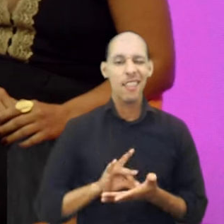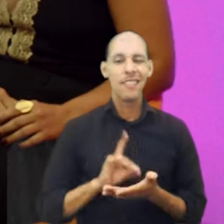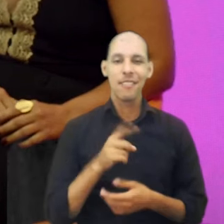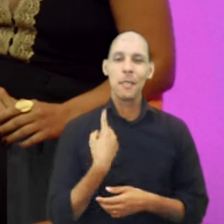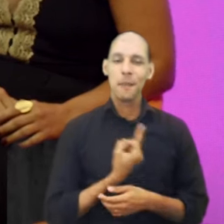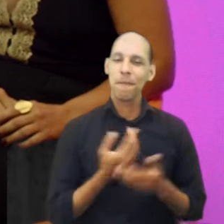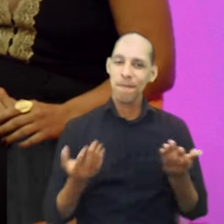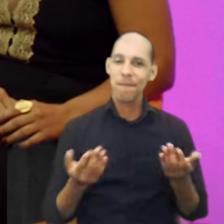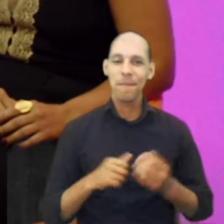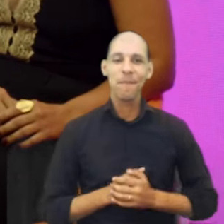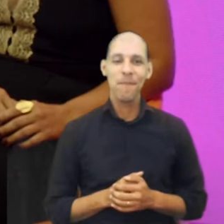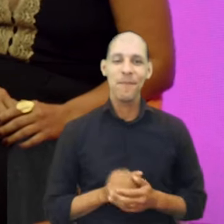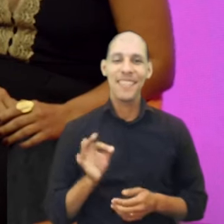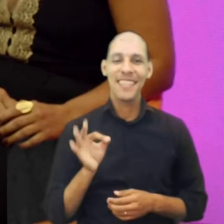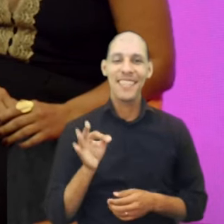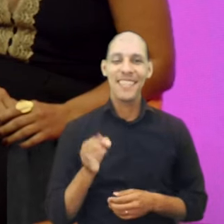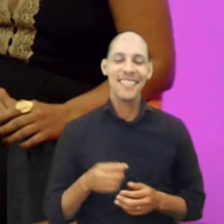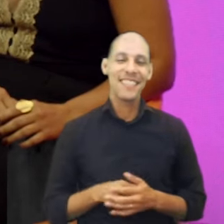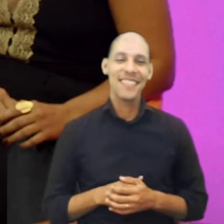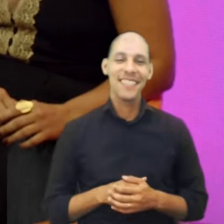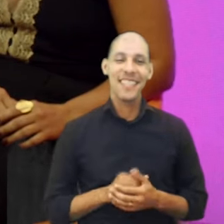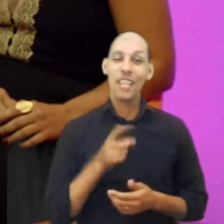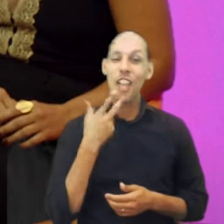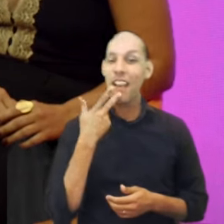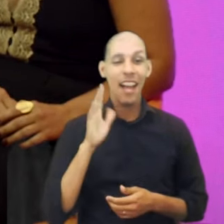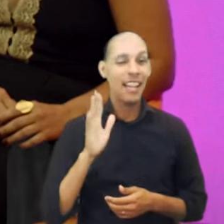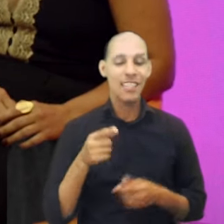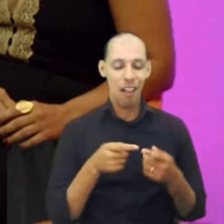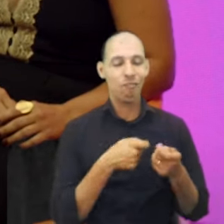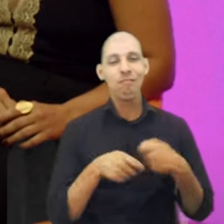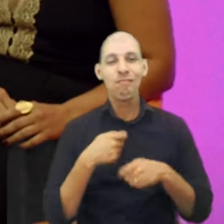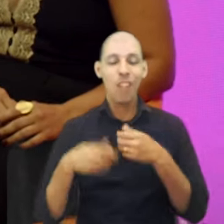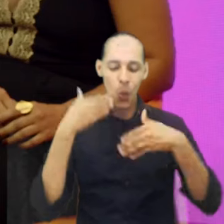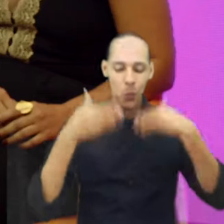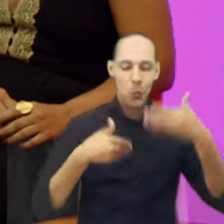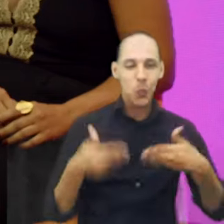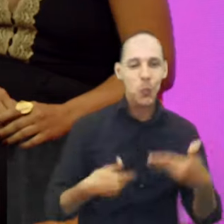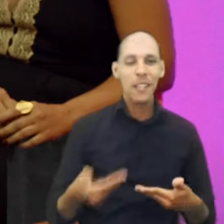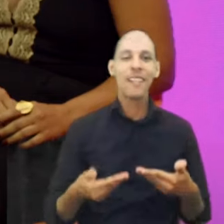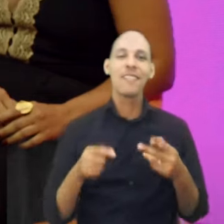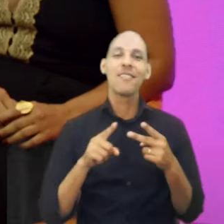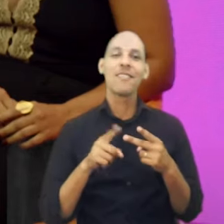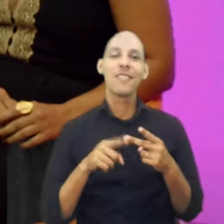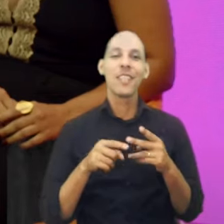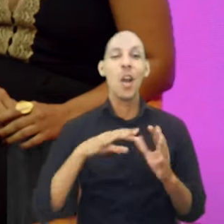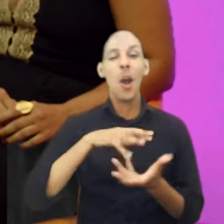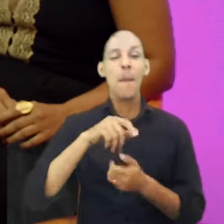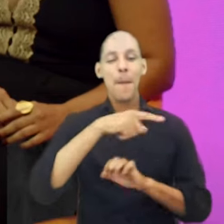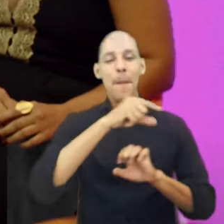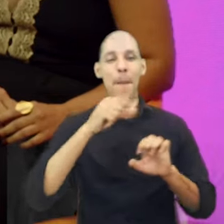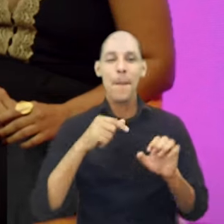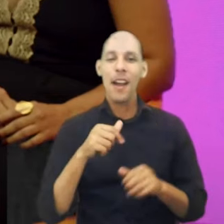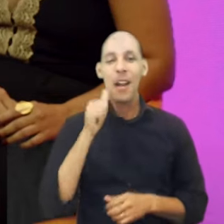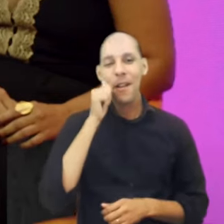gente mesmo. Sim. Né? E a gente já falou da economia do cuidado, a gente já falou do mundo do empreendedorismo